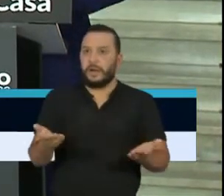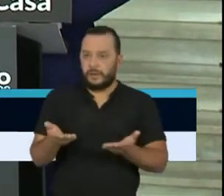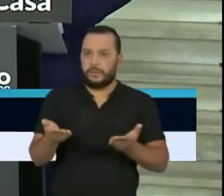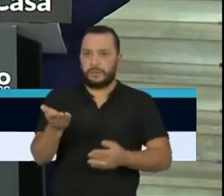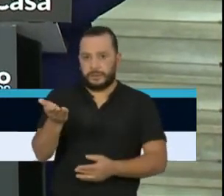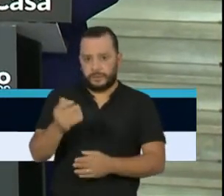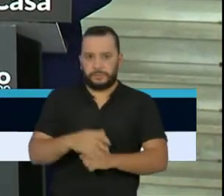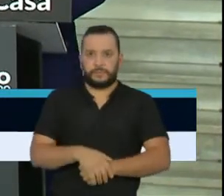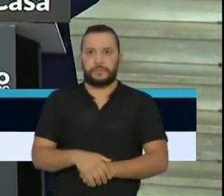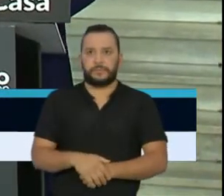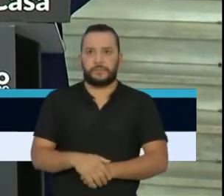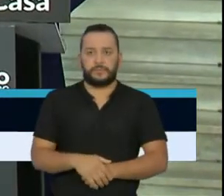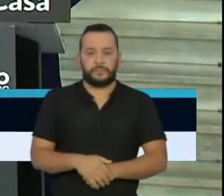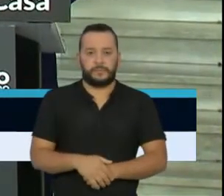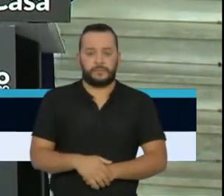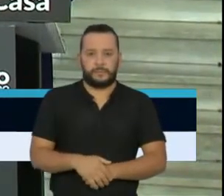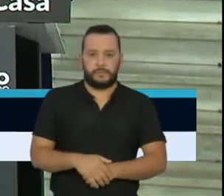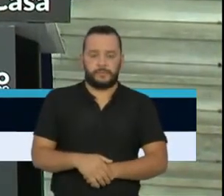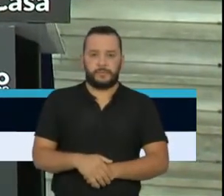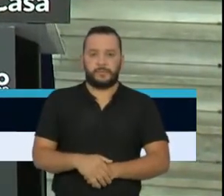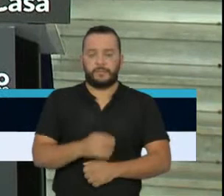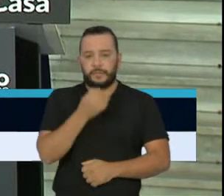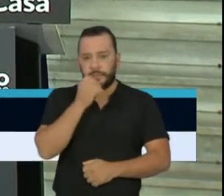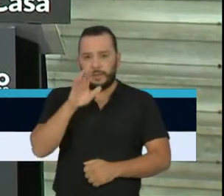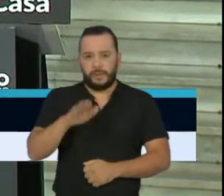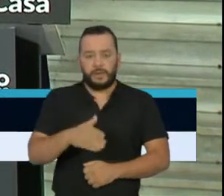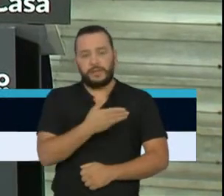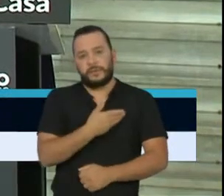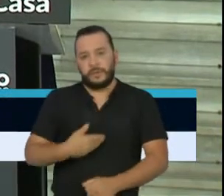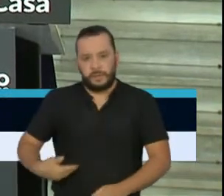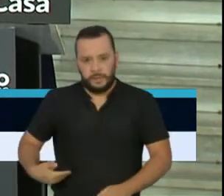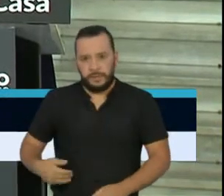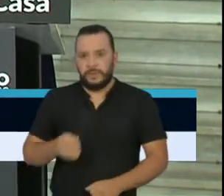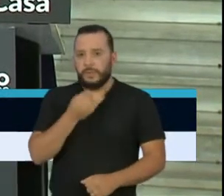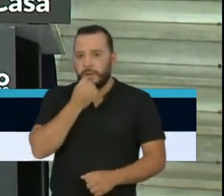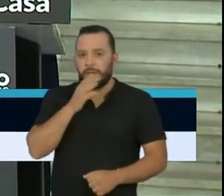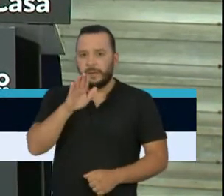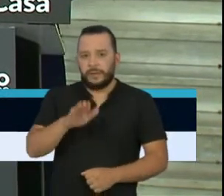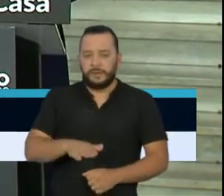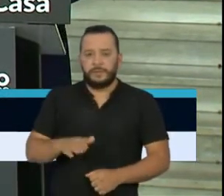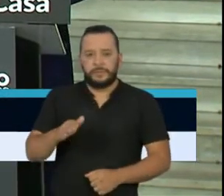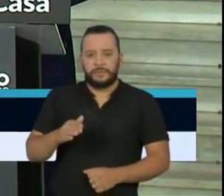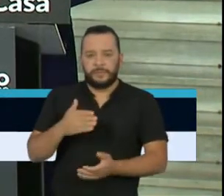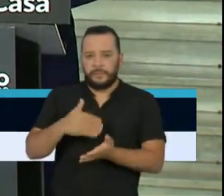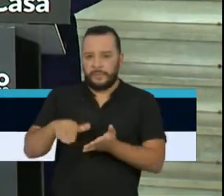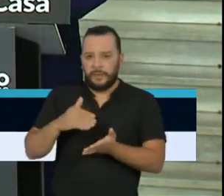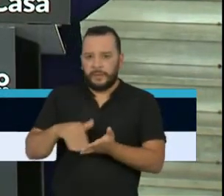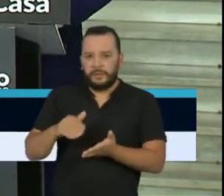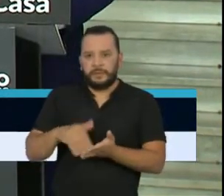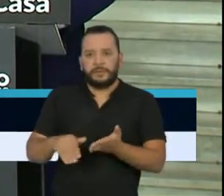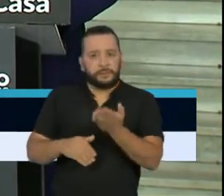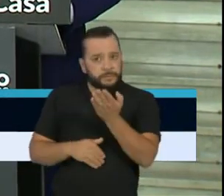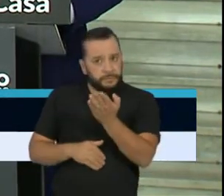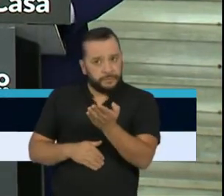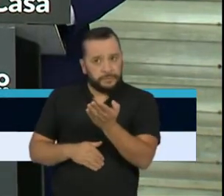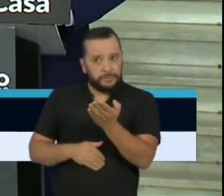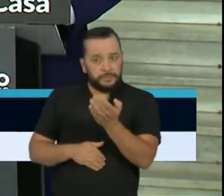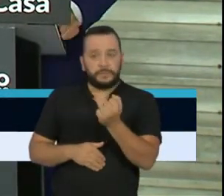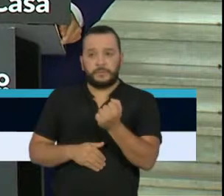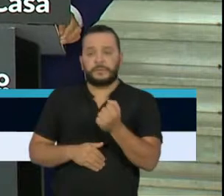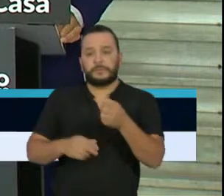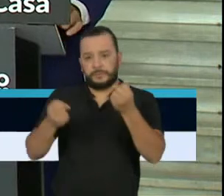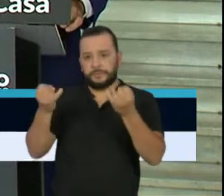Sua pergunta, por favor. Boa tarde, governador. Boa tarde, secretários. O senhor vem adotando, ao longo